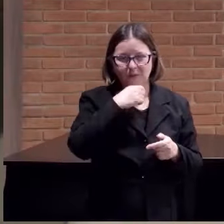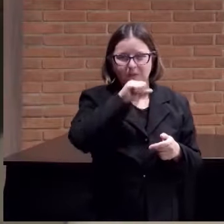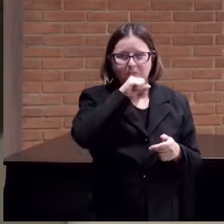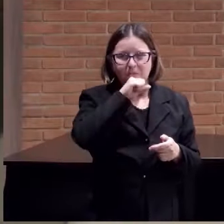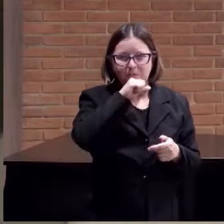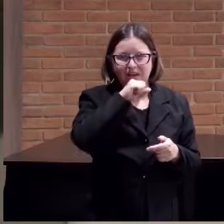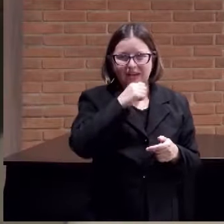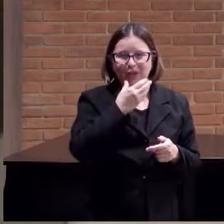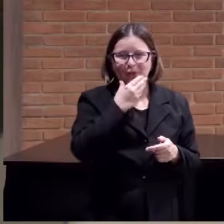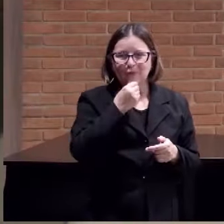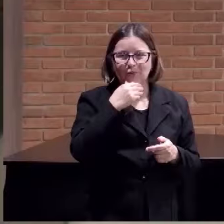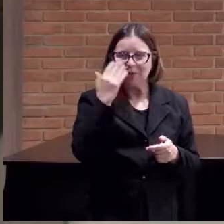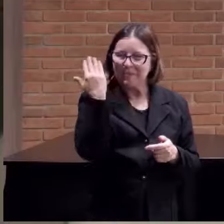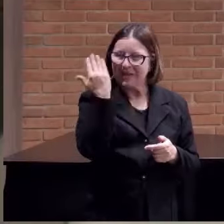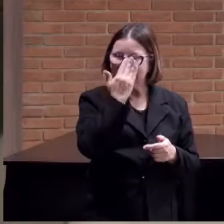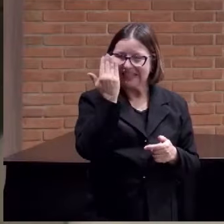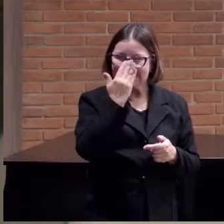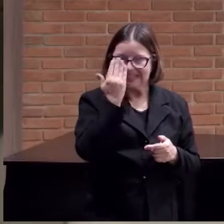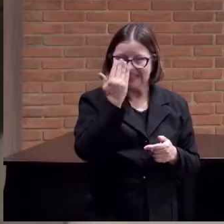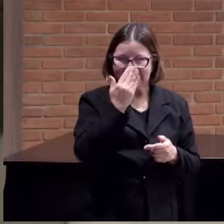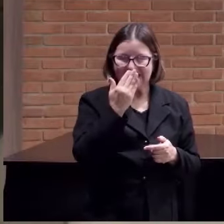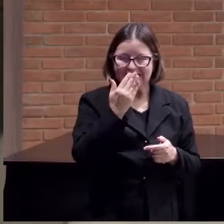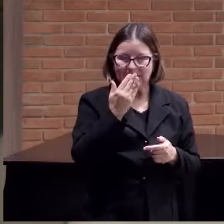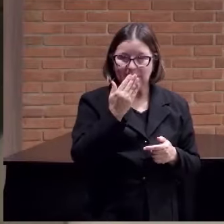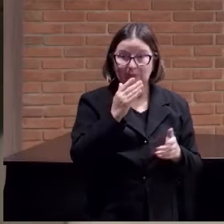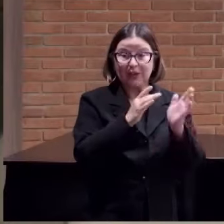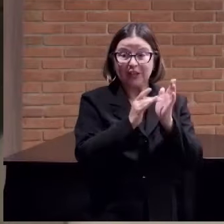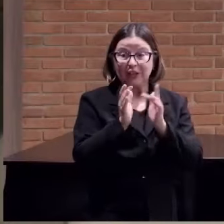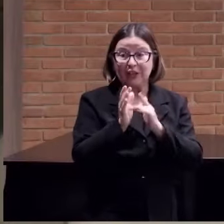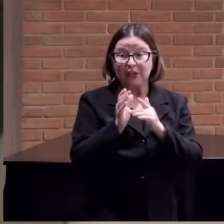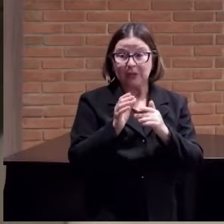Jesus curou, por que que